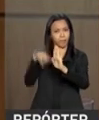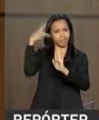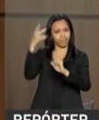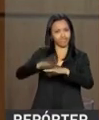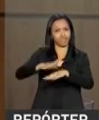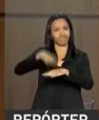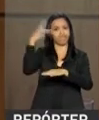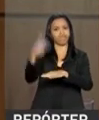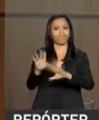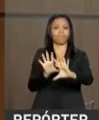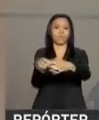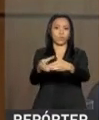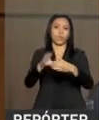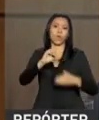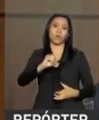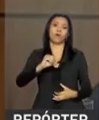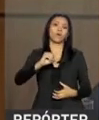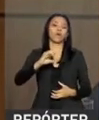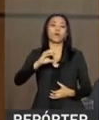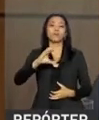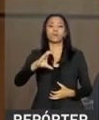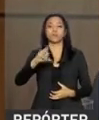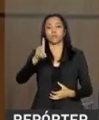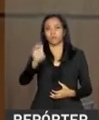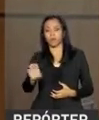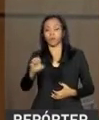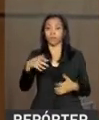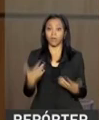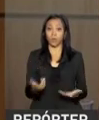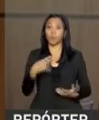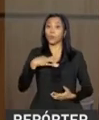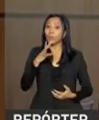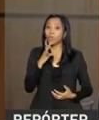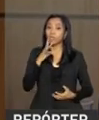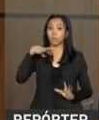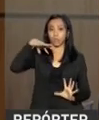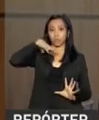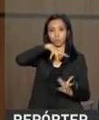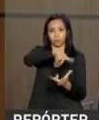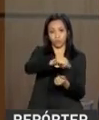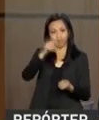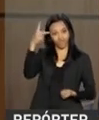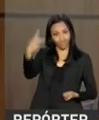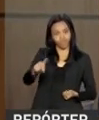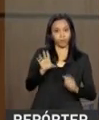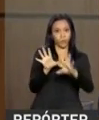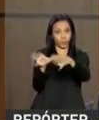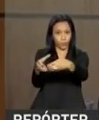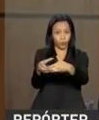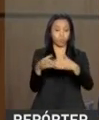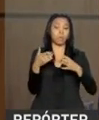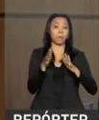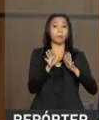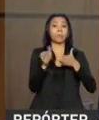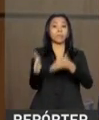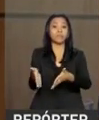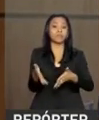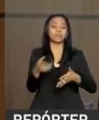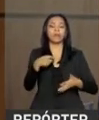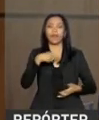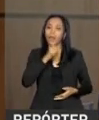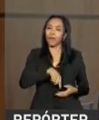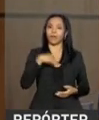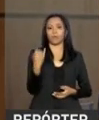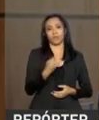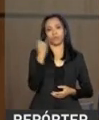já foi iniciada. O reconhecimento internacional advindo da participação da OCDE seria